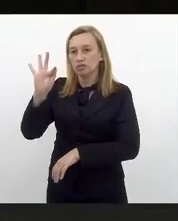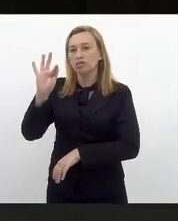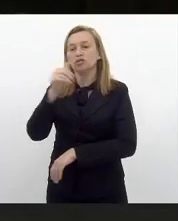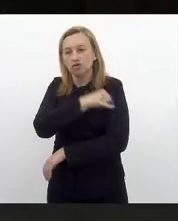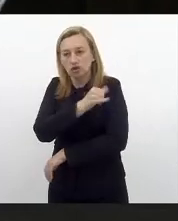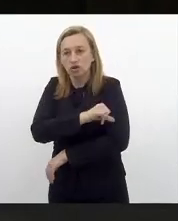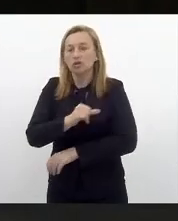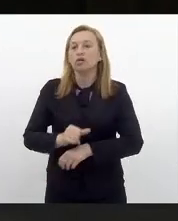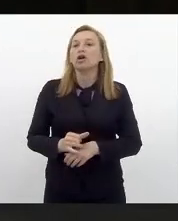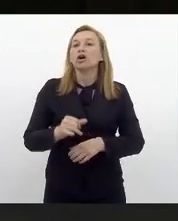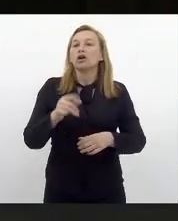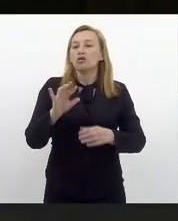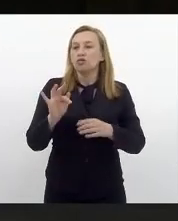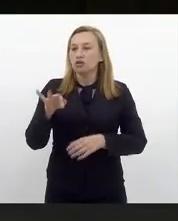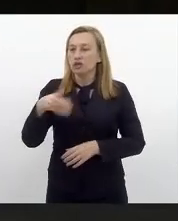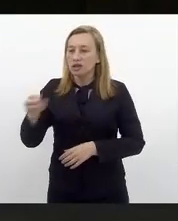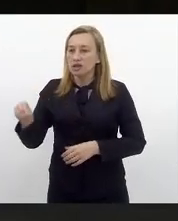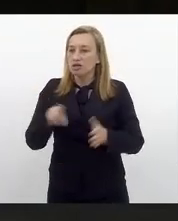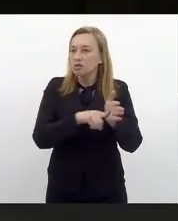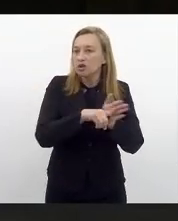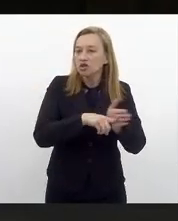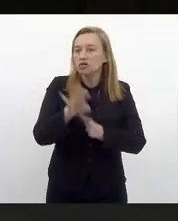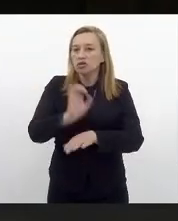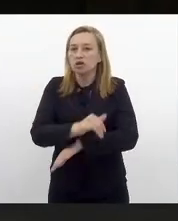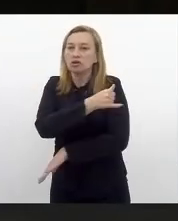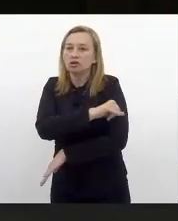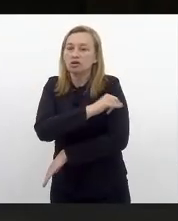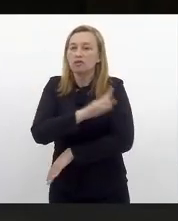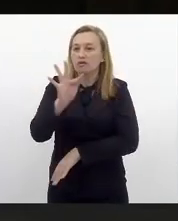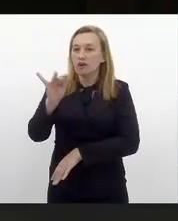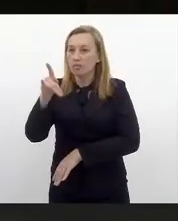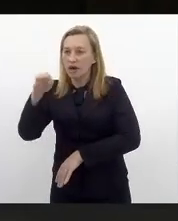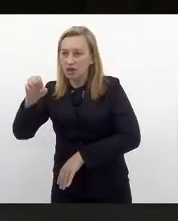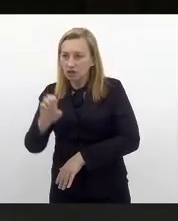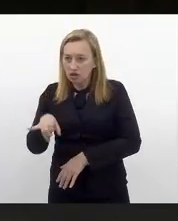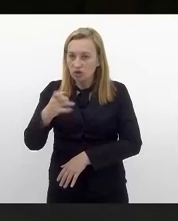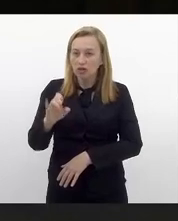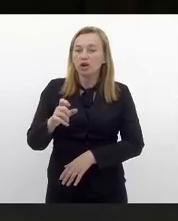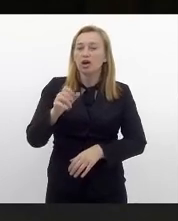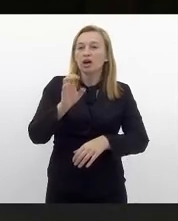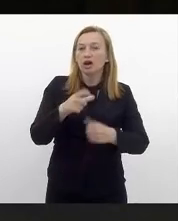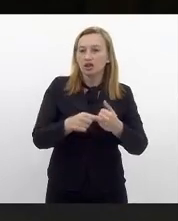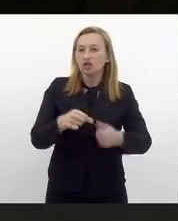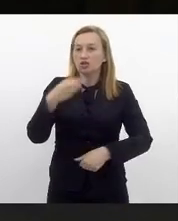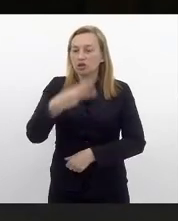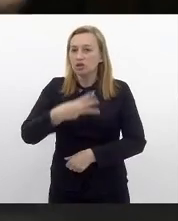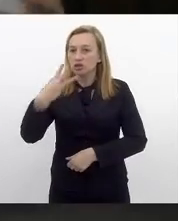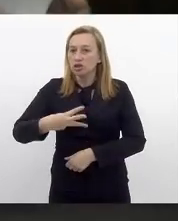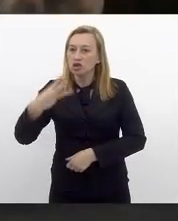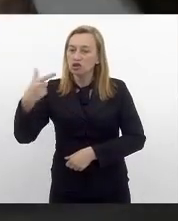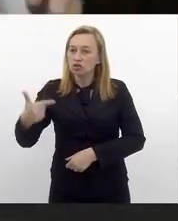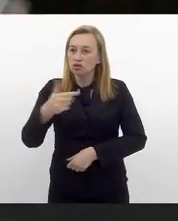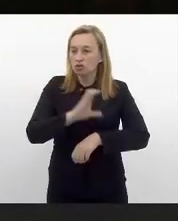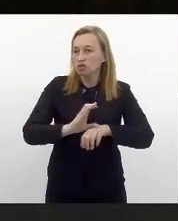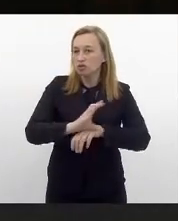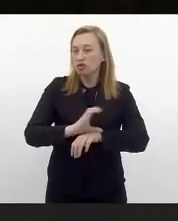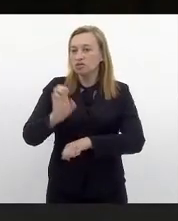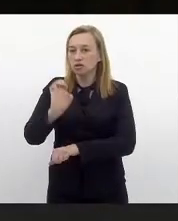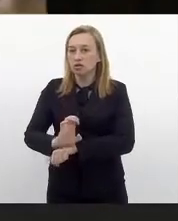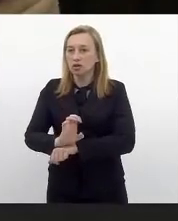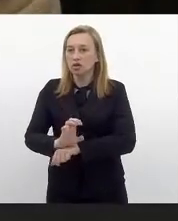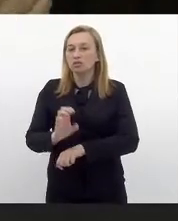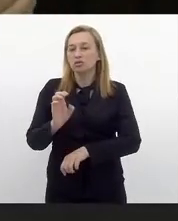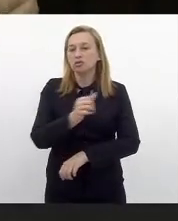B fundação de Amparo à pesquisa do Estado do Rio de Janeiro faperj conforme Artigo 332 da constituição estadual